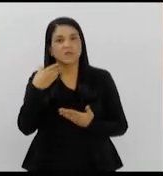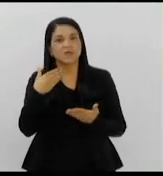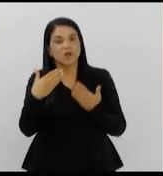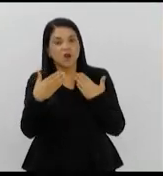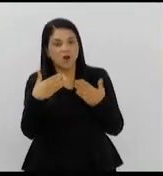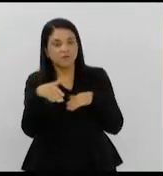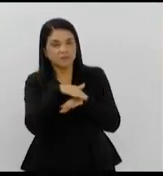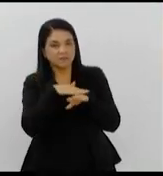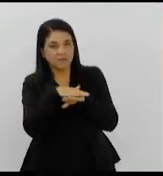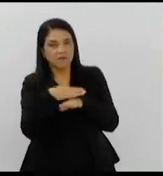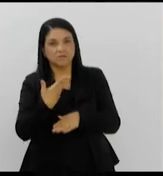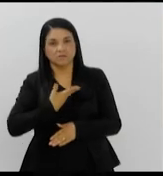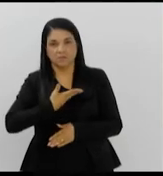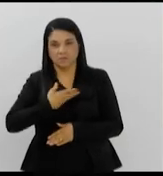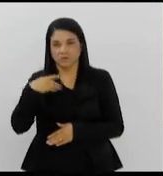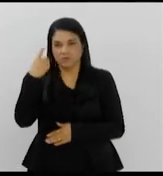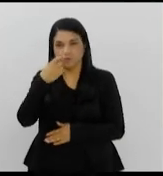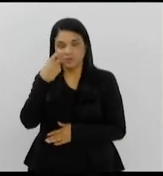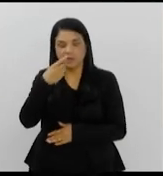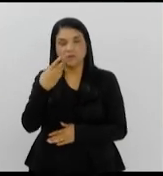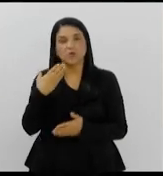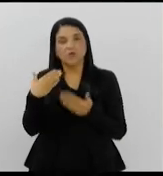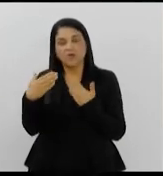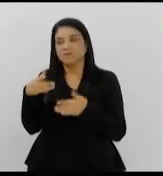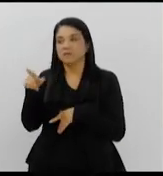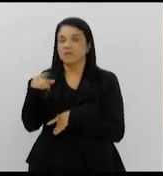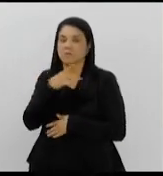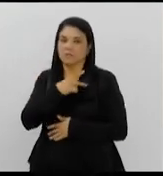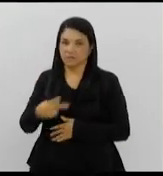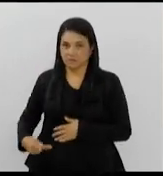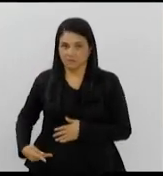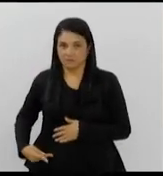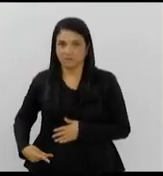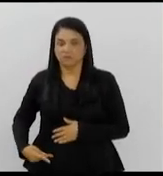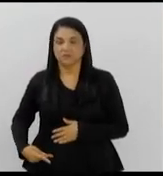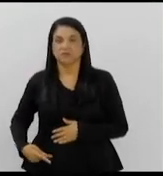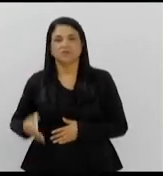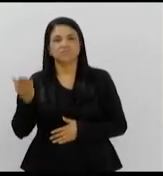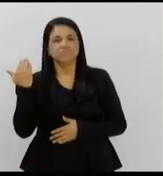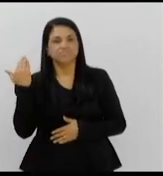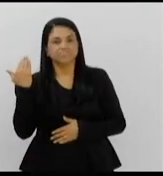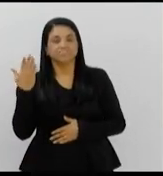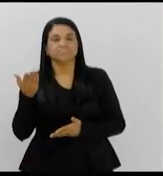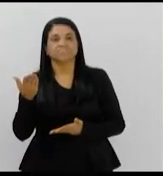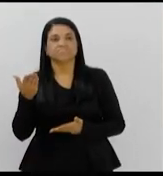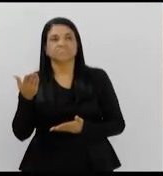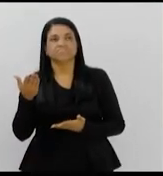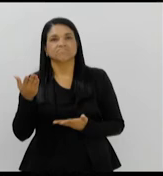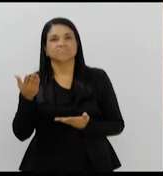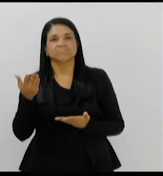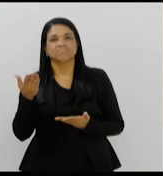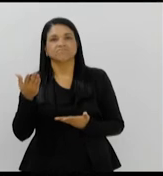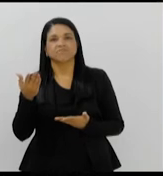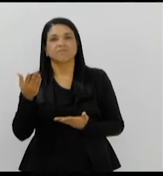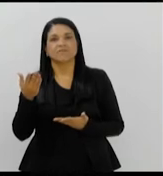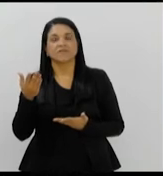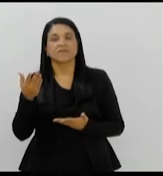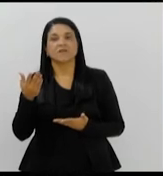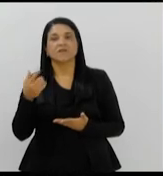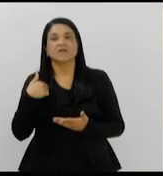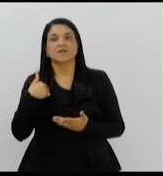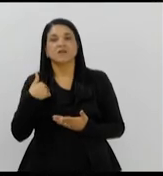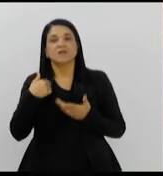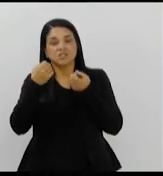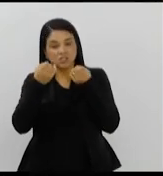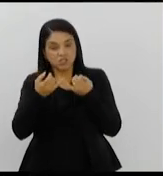com os colegas, falar sobre a conversa que tive com Vossa Excelência, né, há poucos minutos atrás, deputada Dani Balbi, que